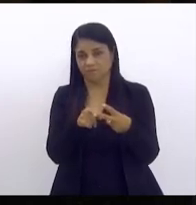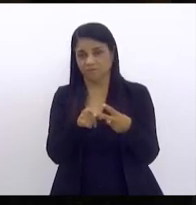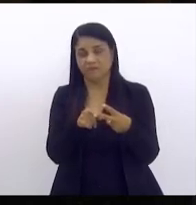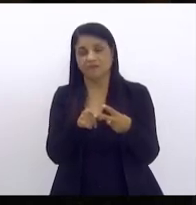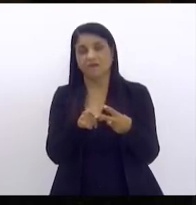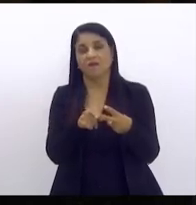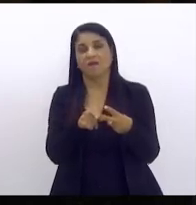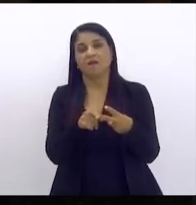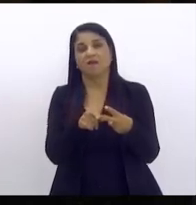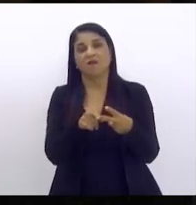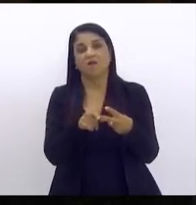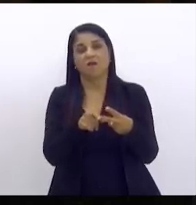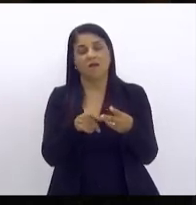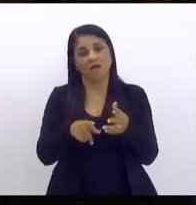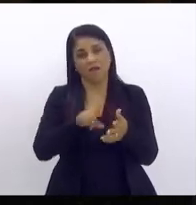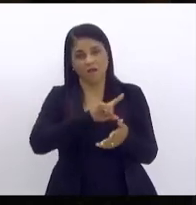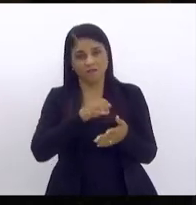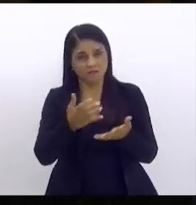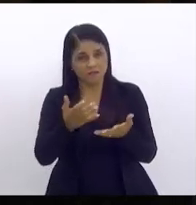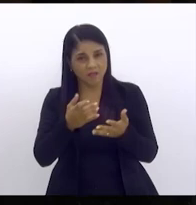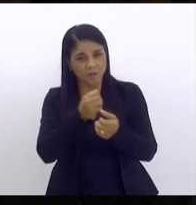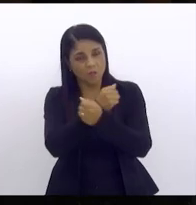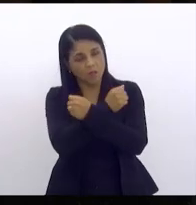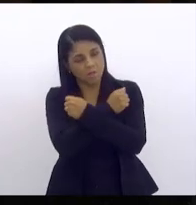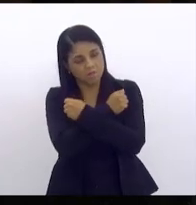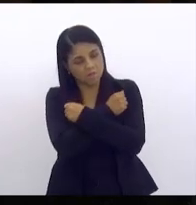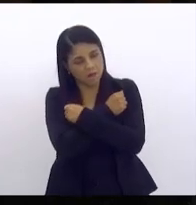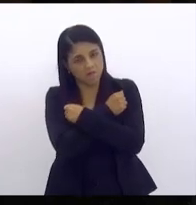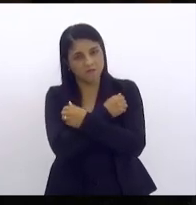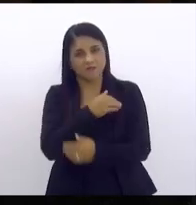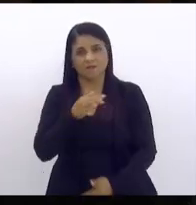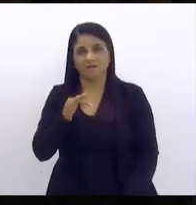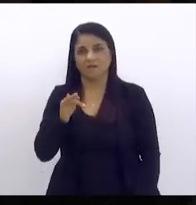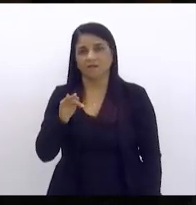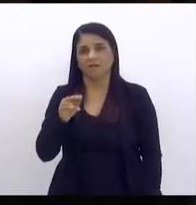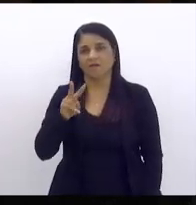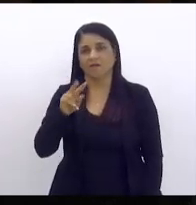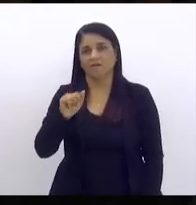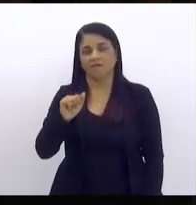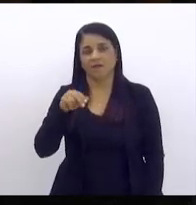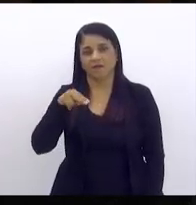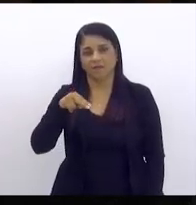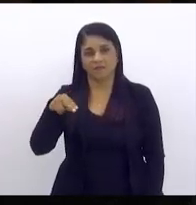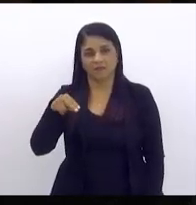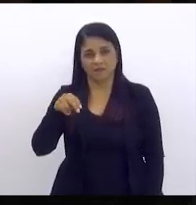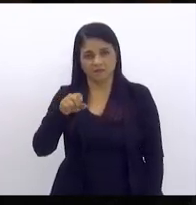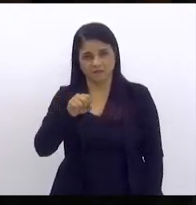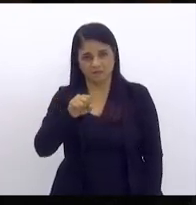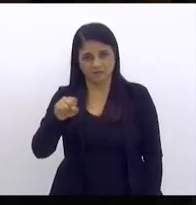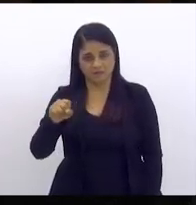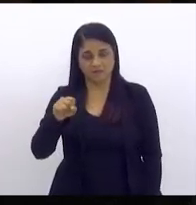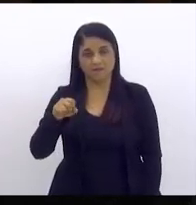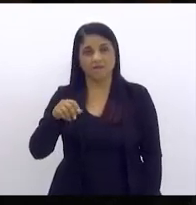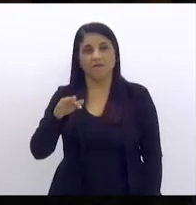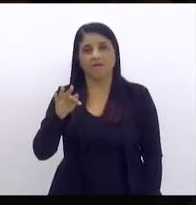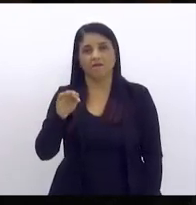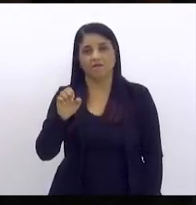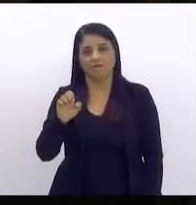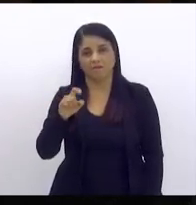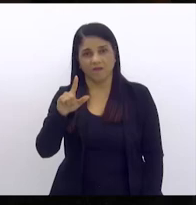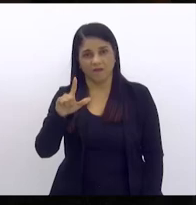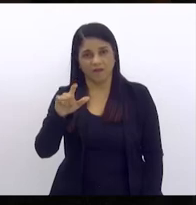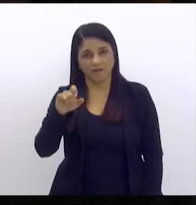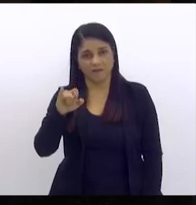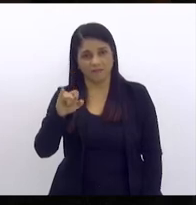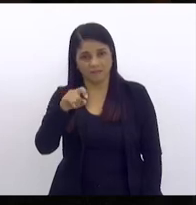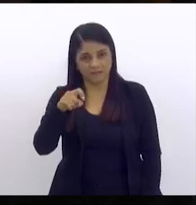aqui deixar o meu abraço à Vanessa Félix, mãe de Agatha Félix, essa mulher preta da favela do